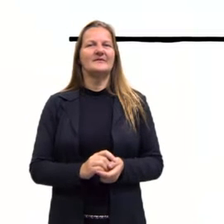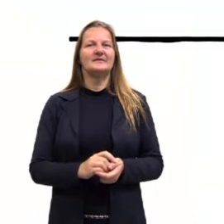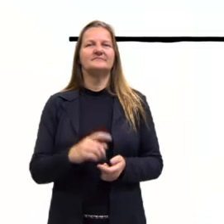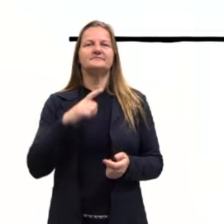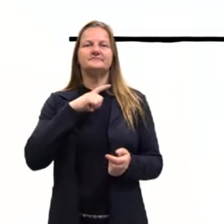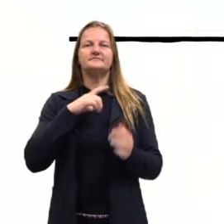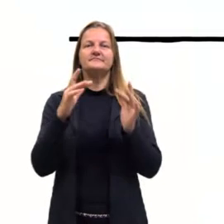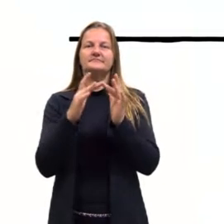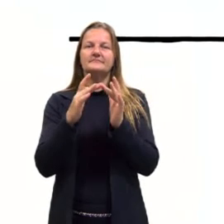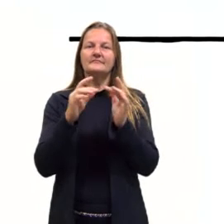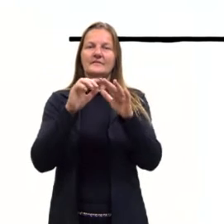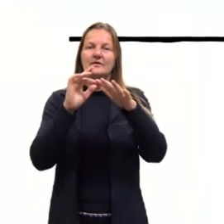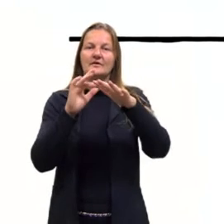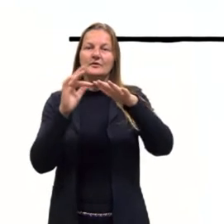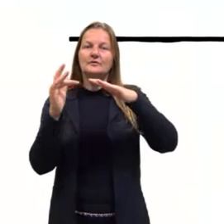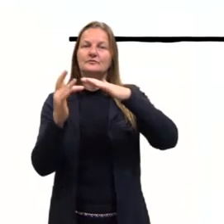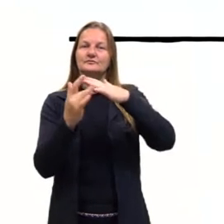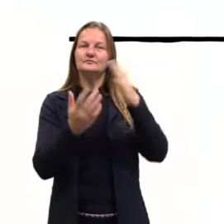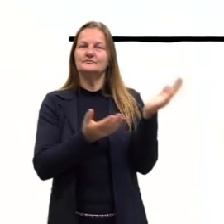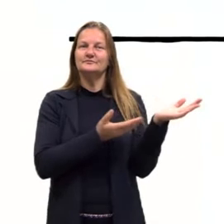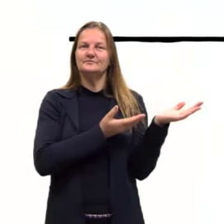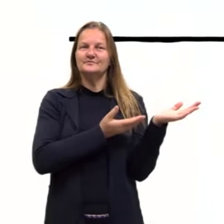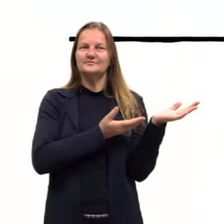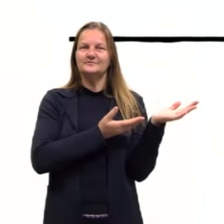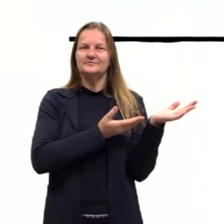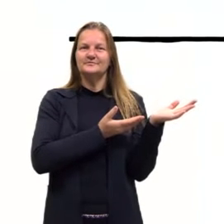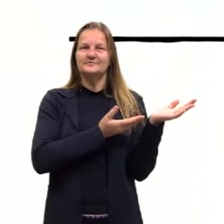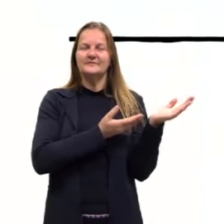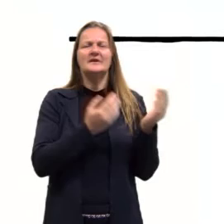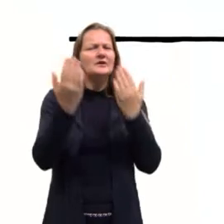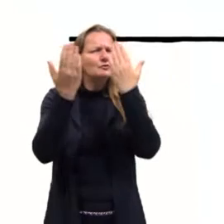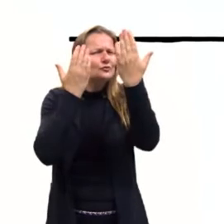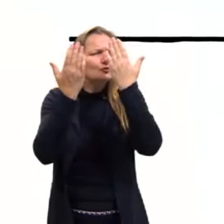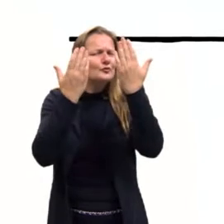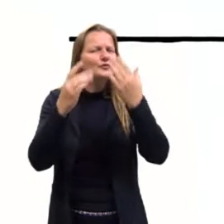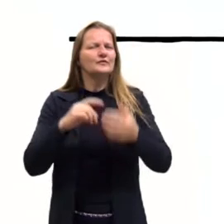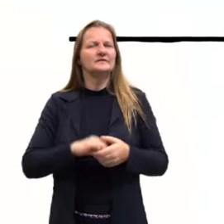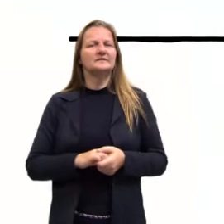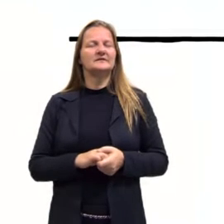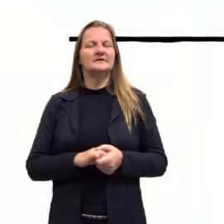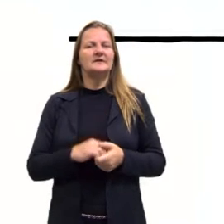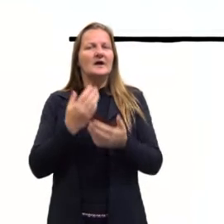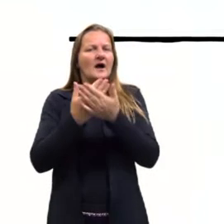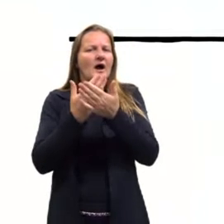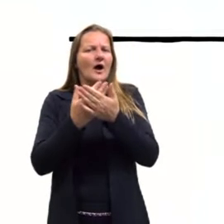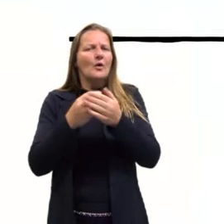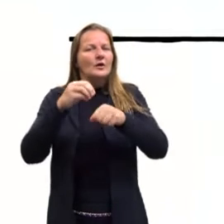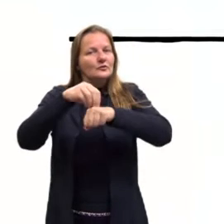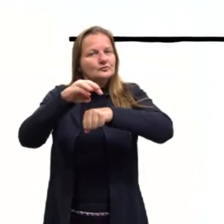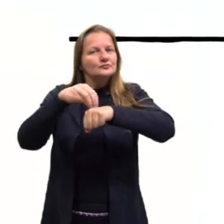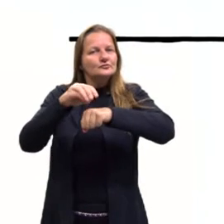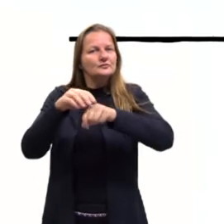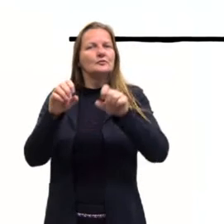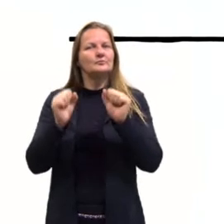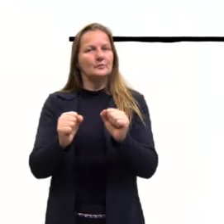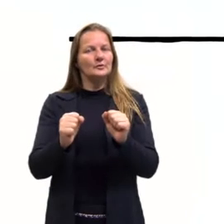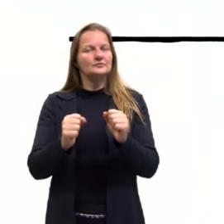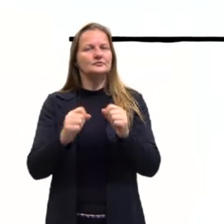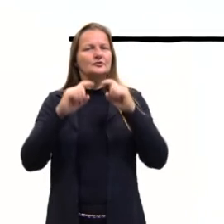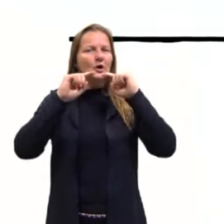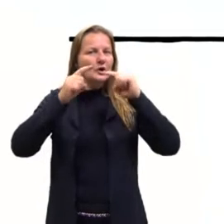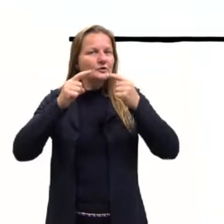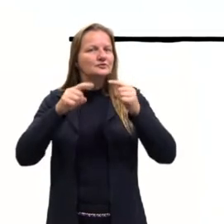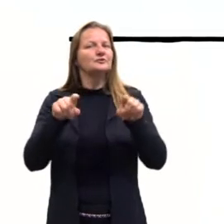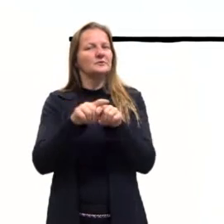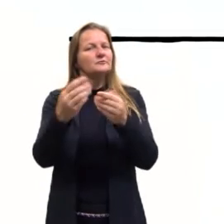tá minhas redes sociais Então se vocês tiverem alguma dúvida a respeito da da aula alguma sugestão crítica tudo bem